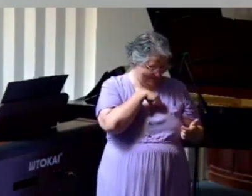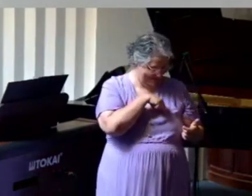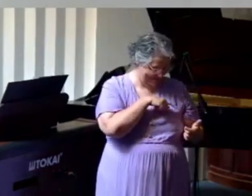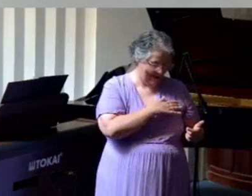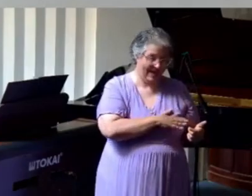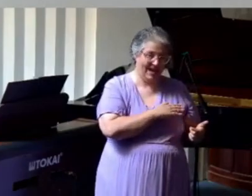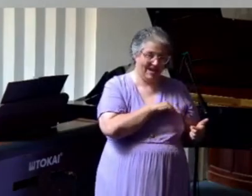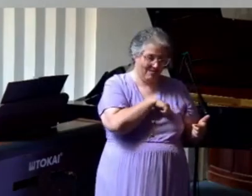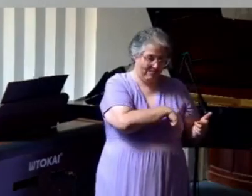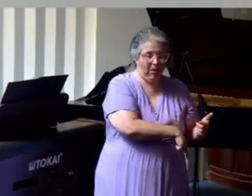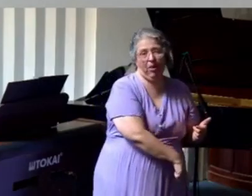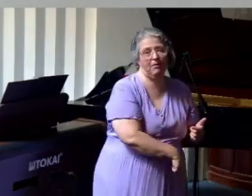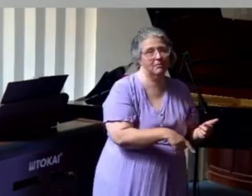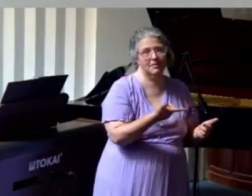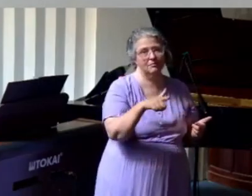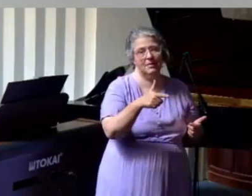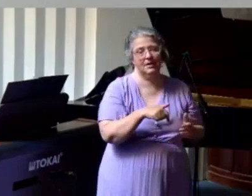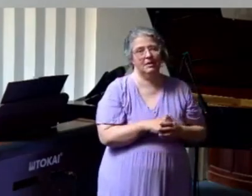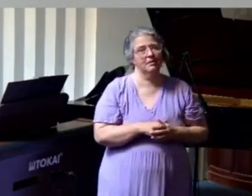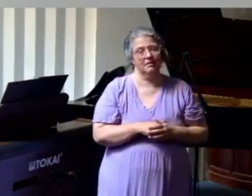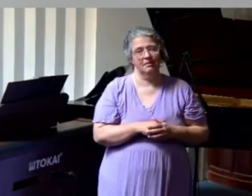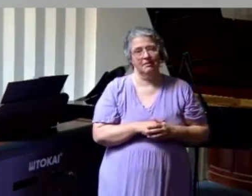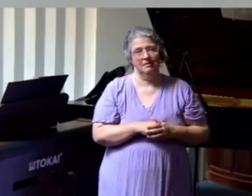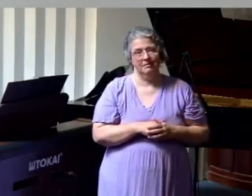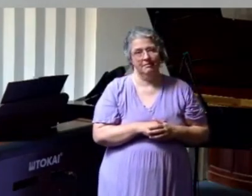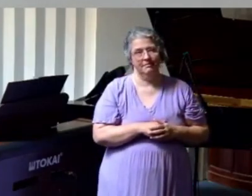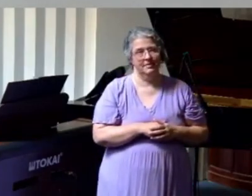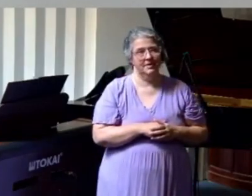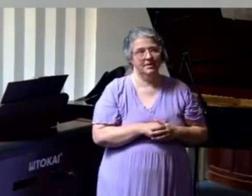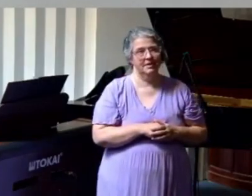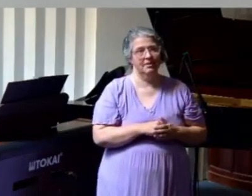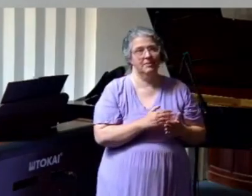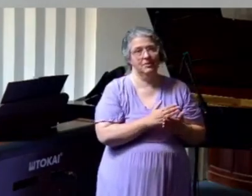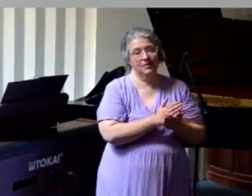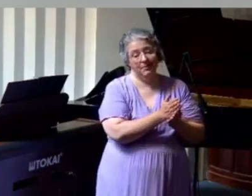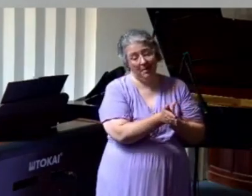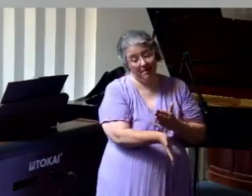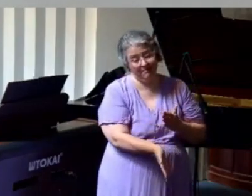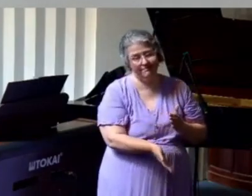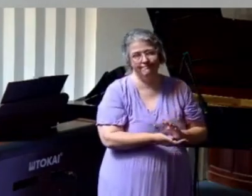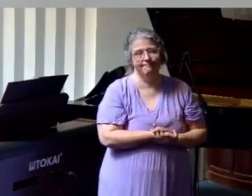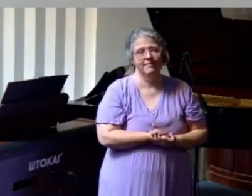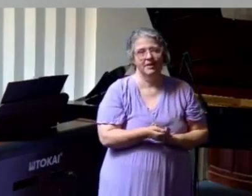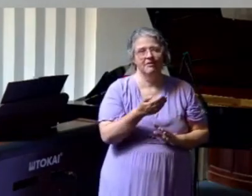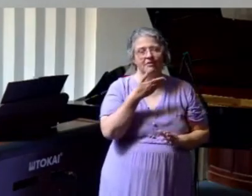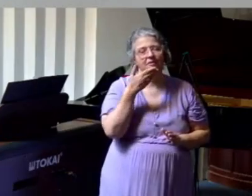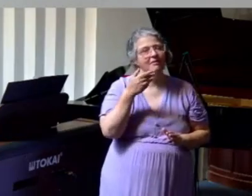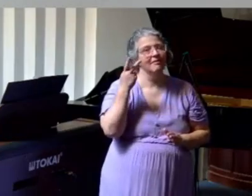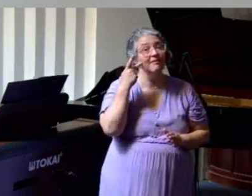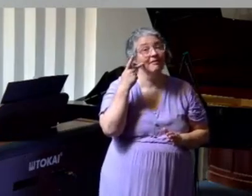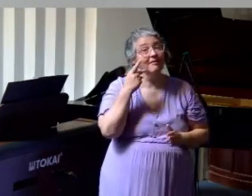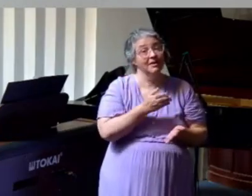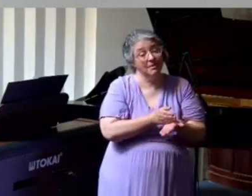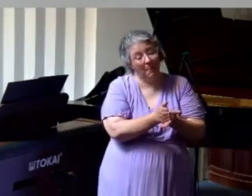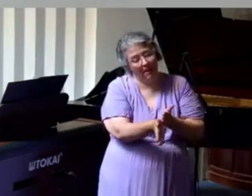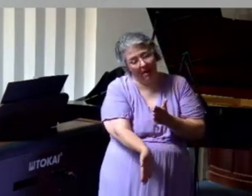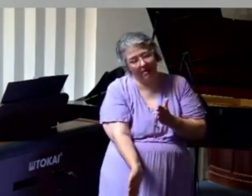logo secará. Eu sei que isso é forte, é duro para nós, mas é o que Spurgeon